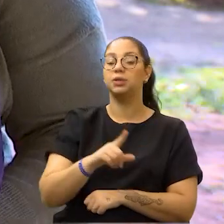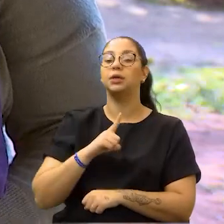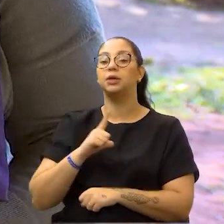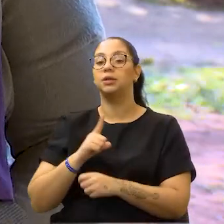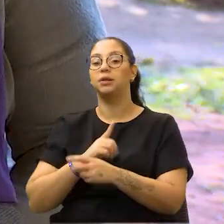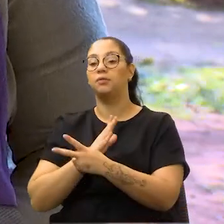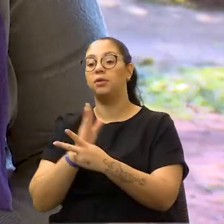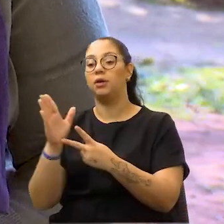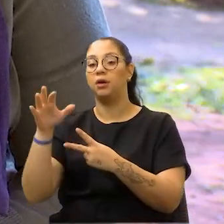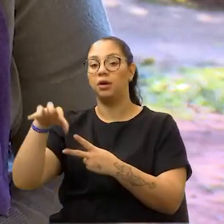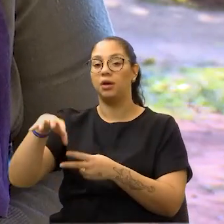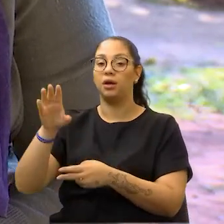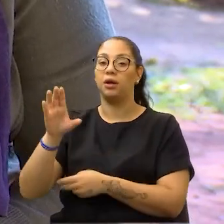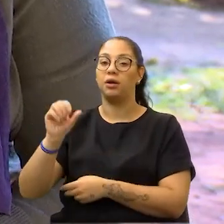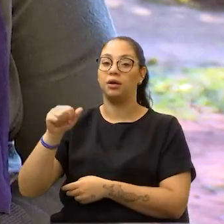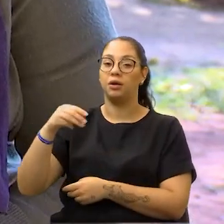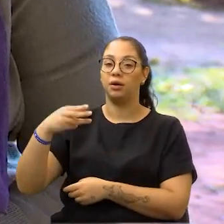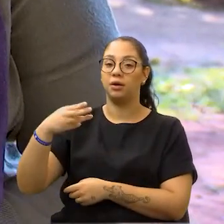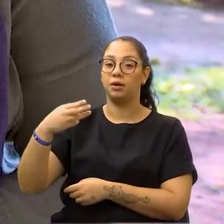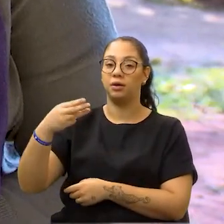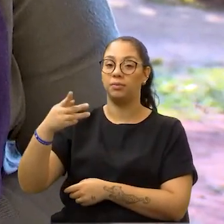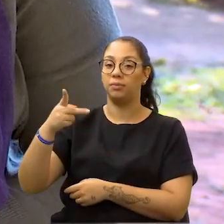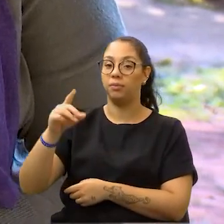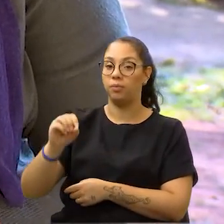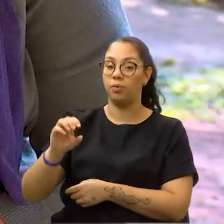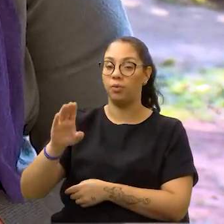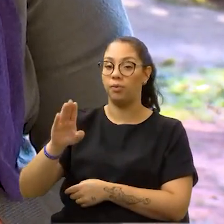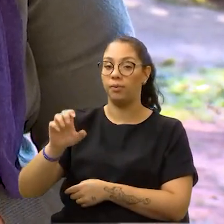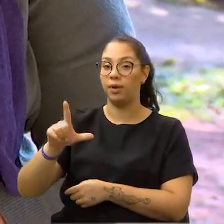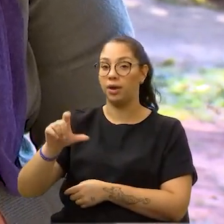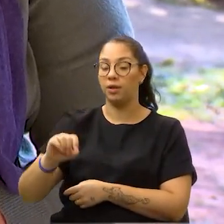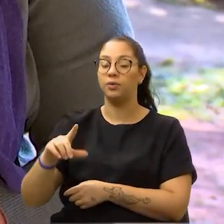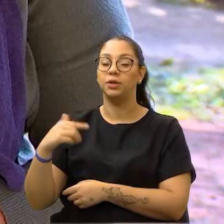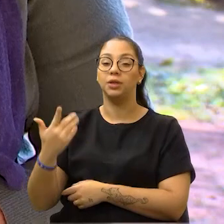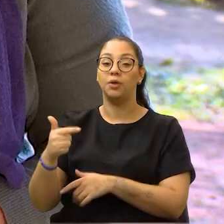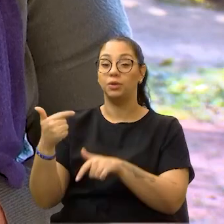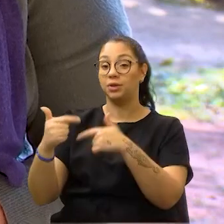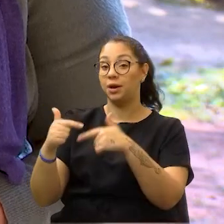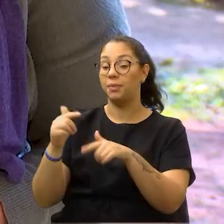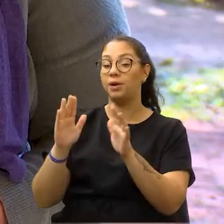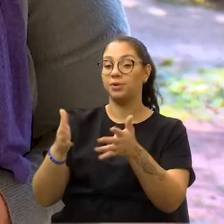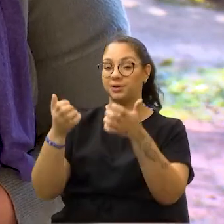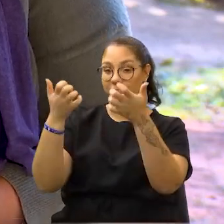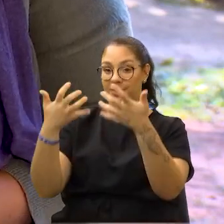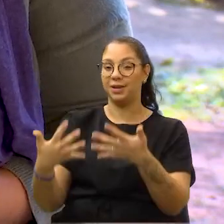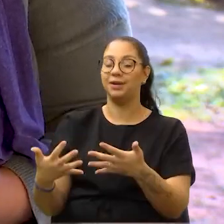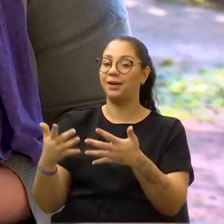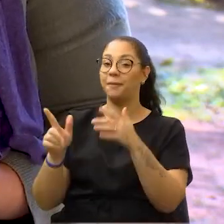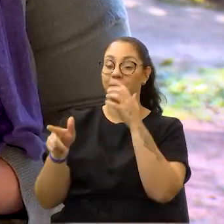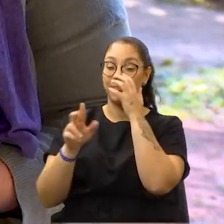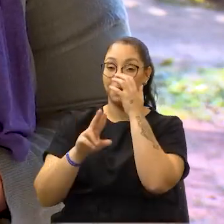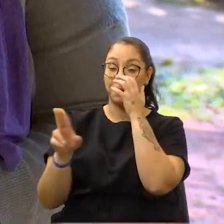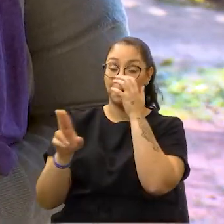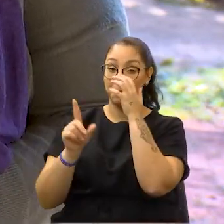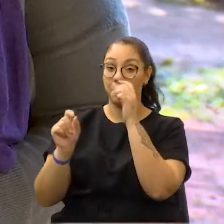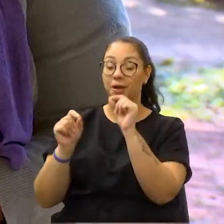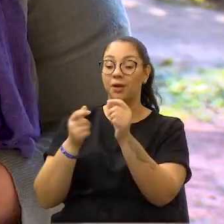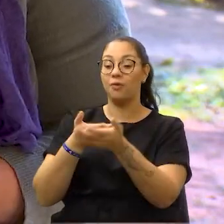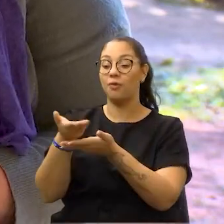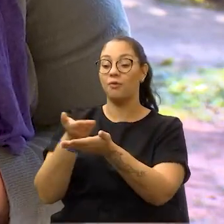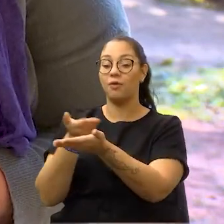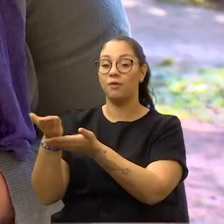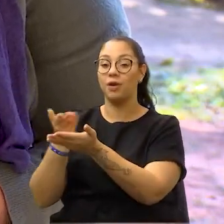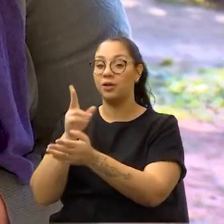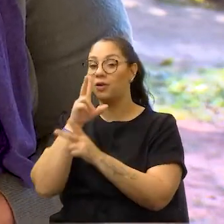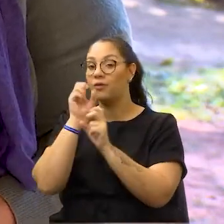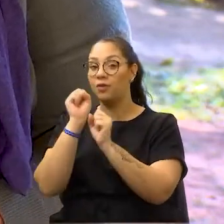Campinas, e na região do Campo Belo, que é a região do aeroporto. O nosso trabalho, então, ele já diz, né,